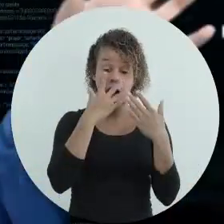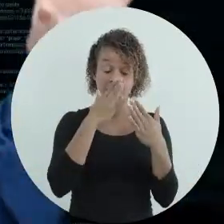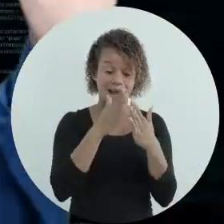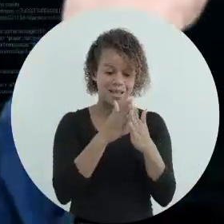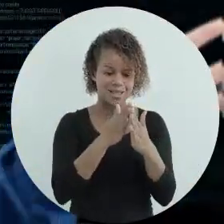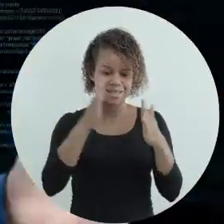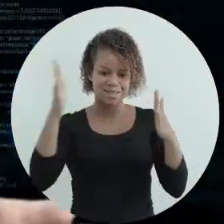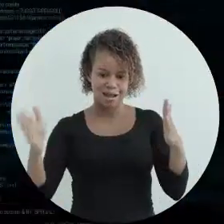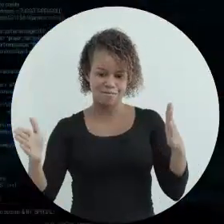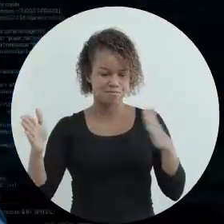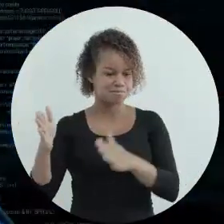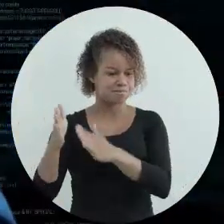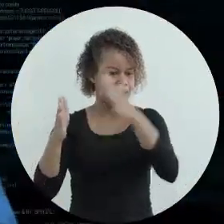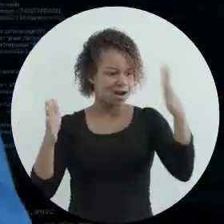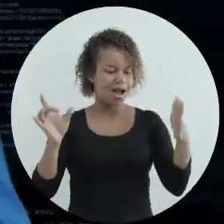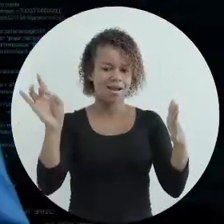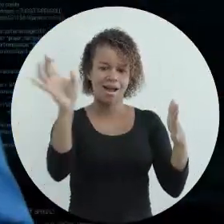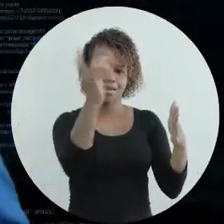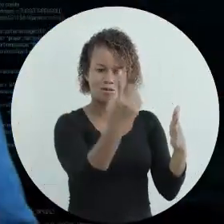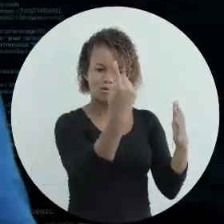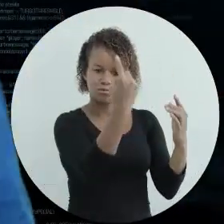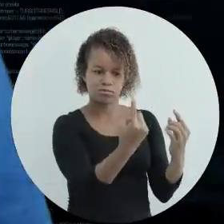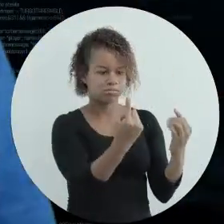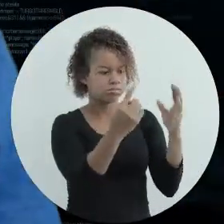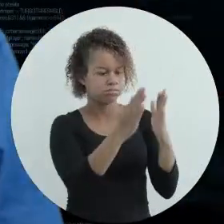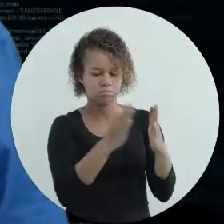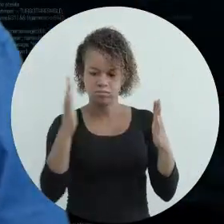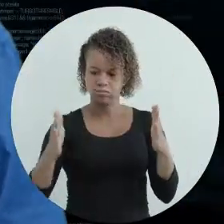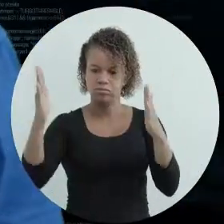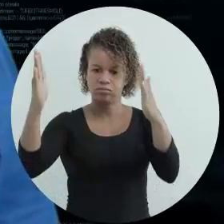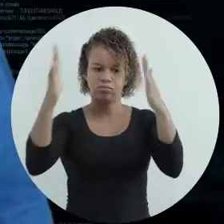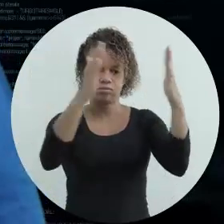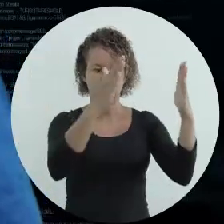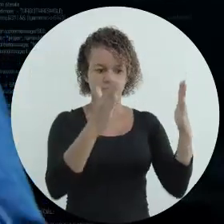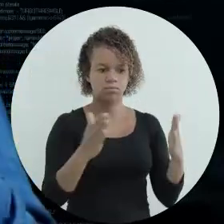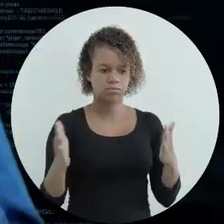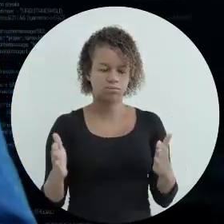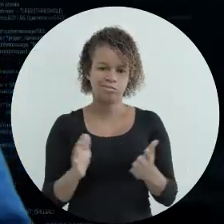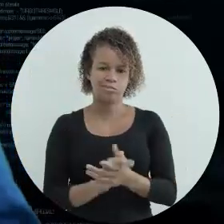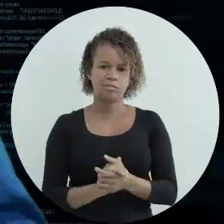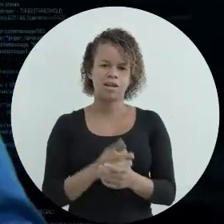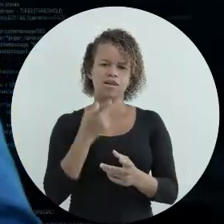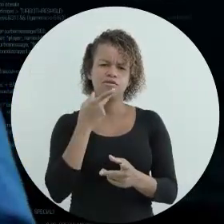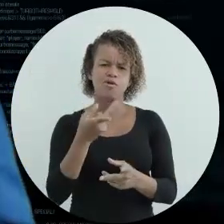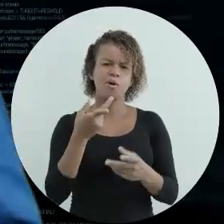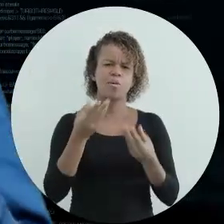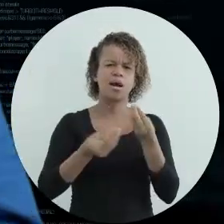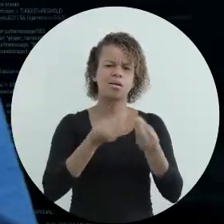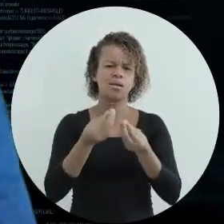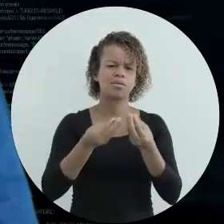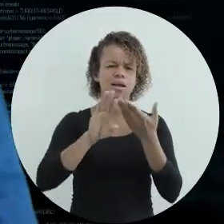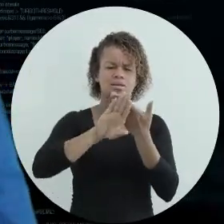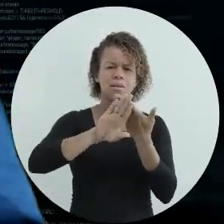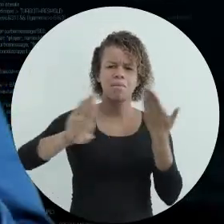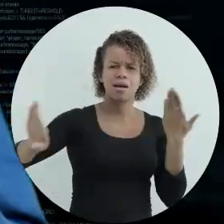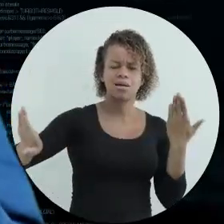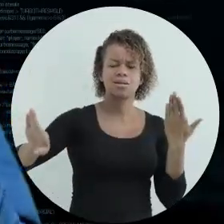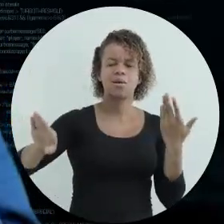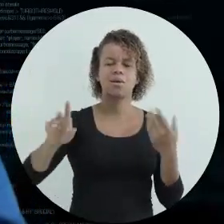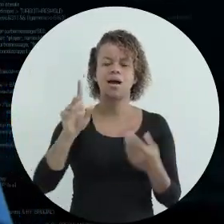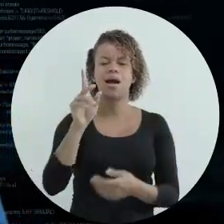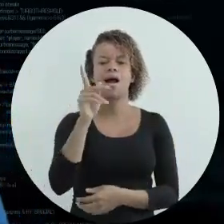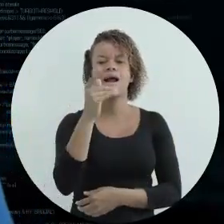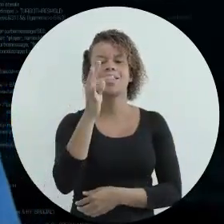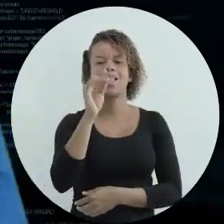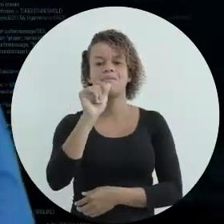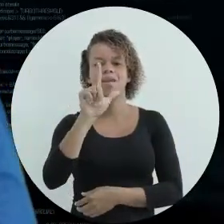gente já tinha nas versões antigas do HTML um ensaio de como era que podia ser essa separação. Mas com o HTML5 veio muito mais coisa, veio a parte